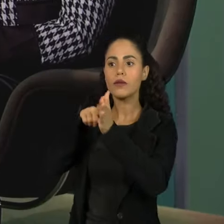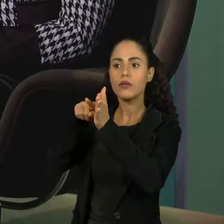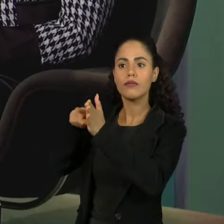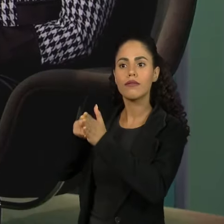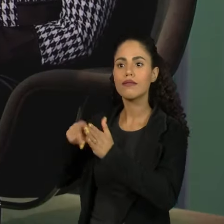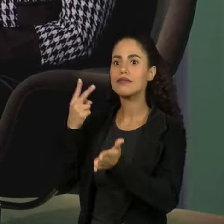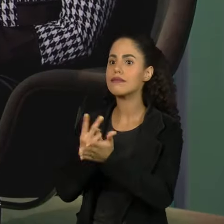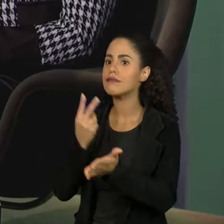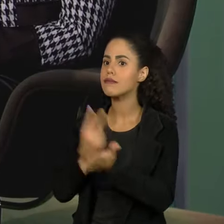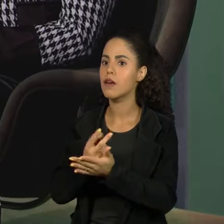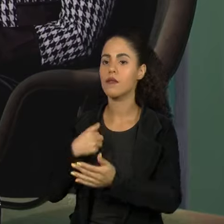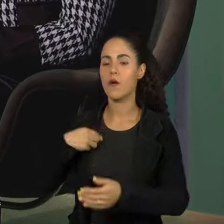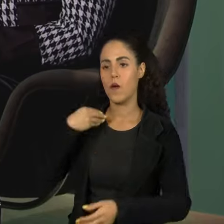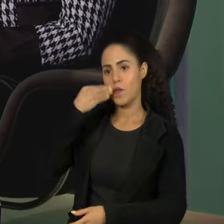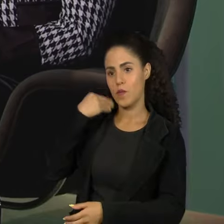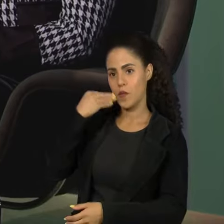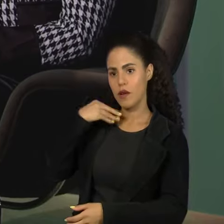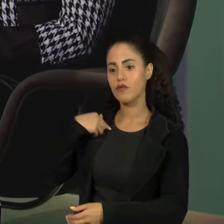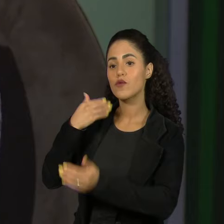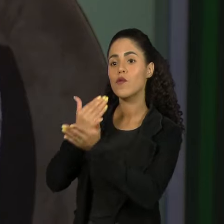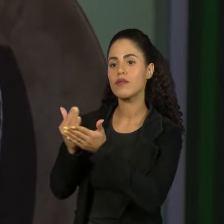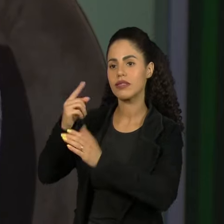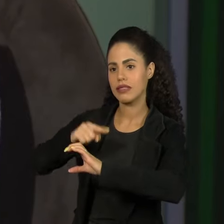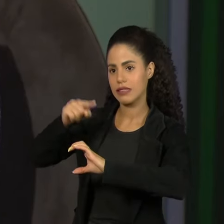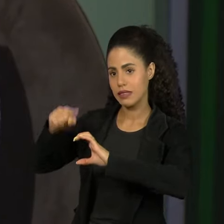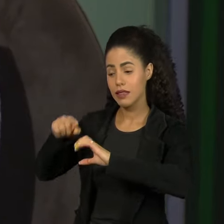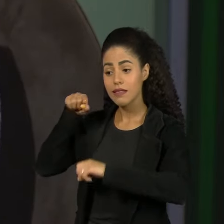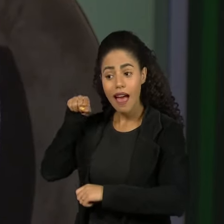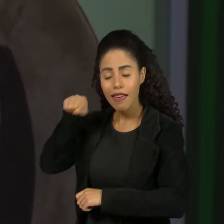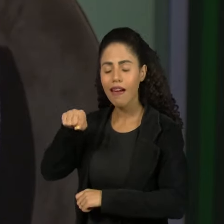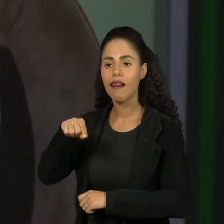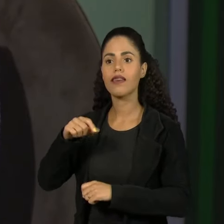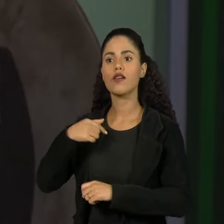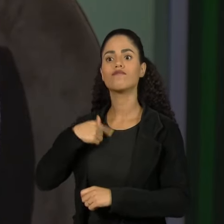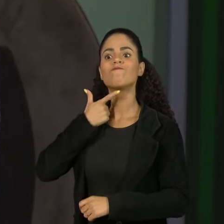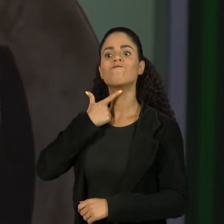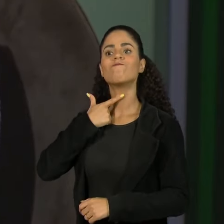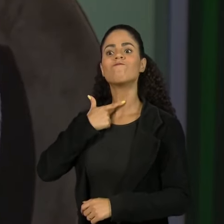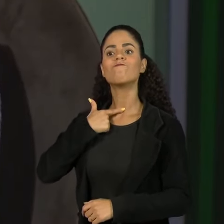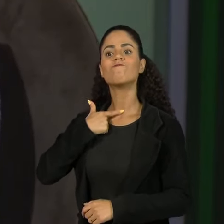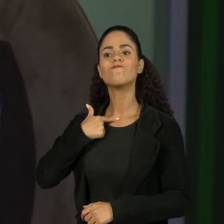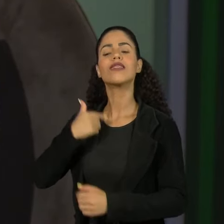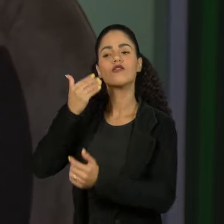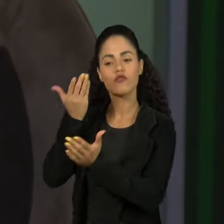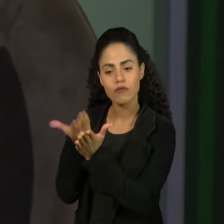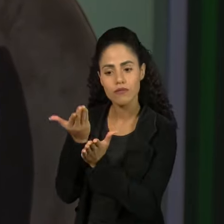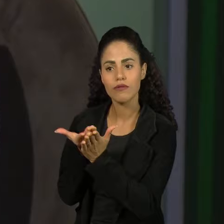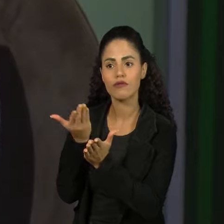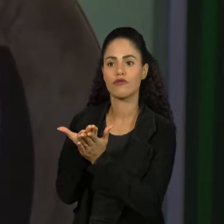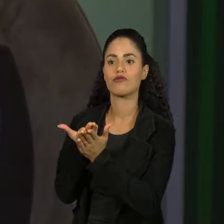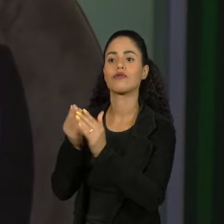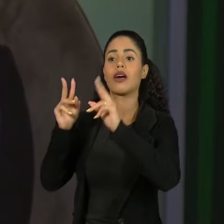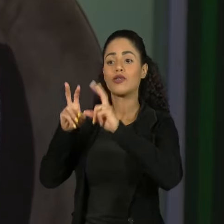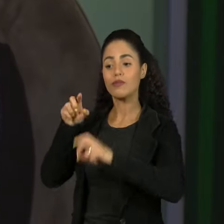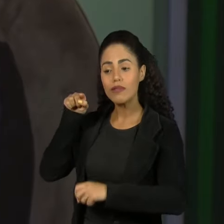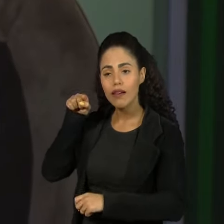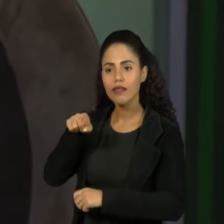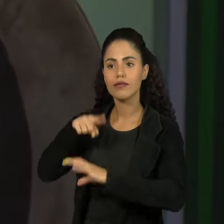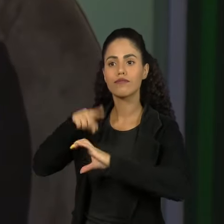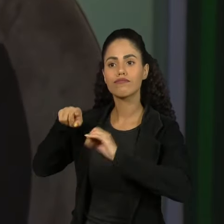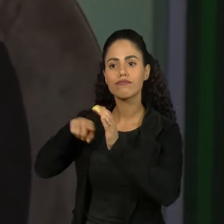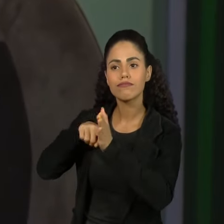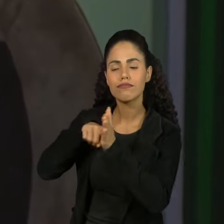a oportunidade de fazer iniciação científica. Tá. E ali me despertou o desejo de estudar mais e de